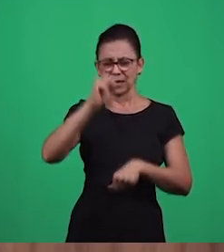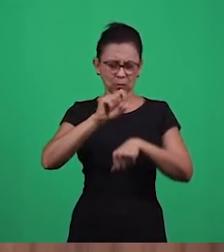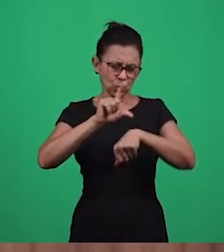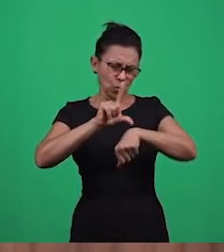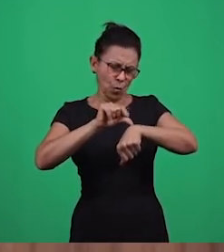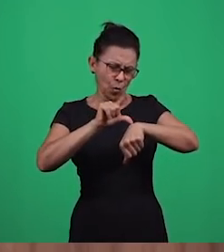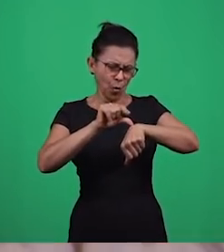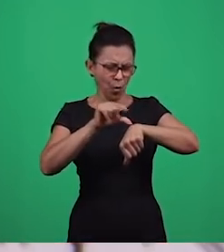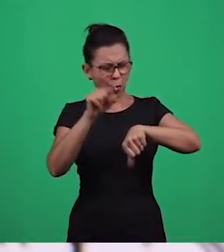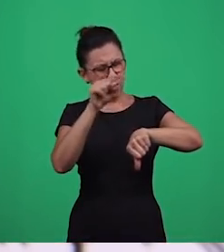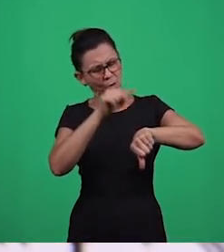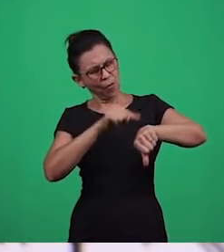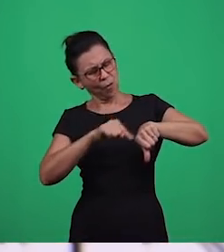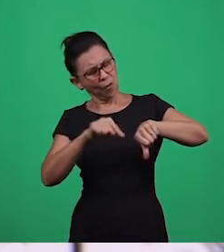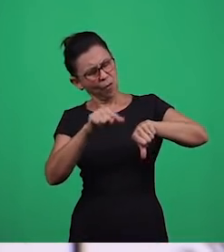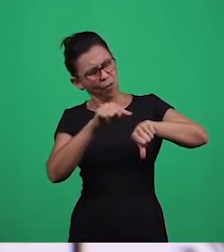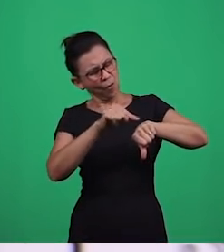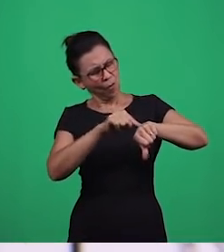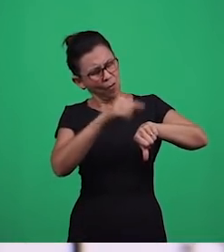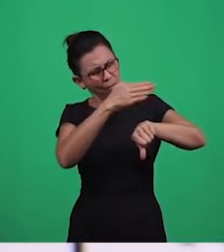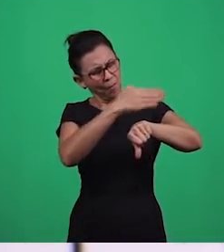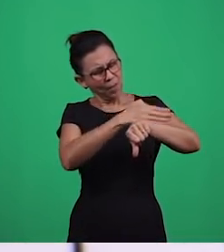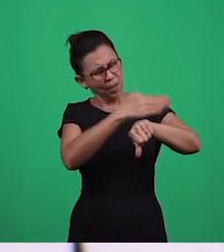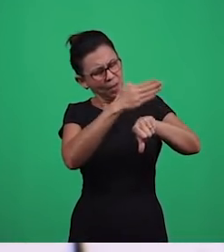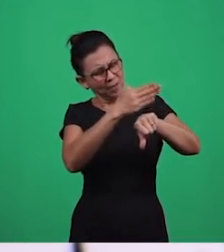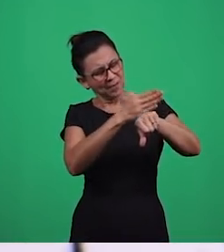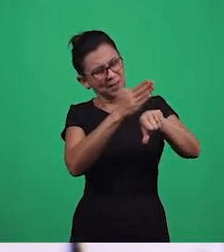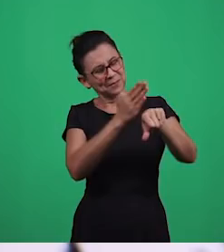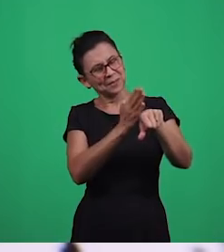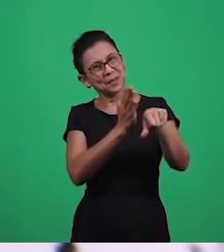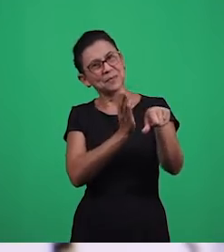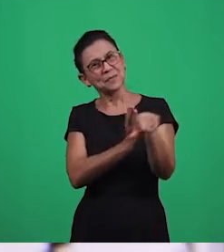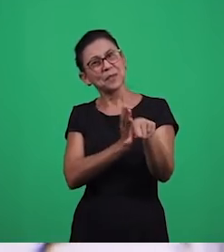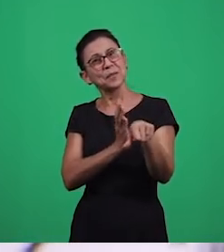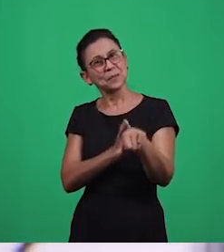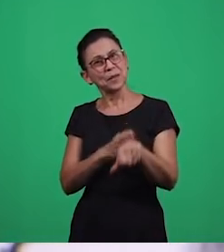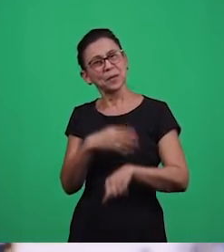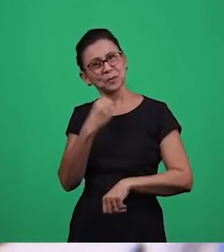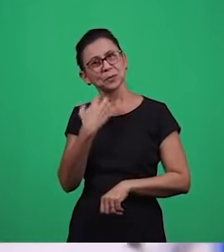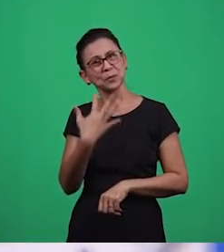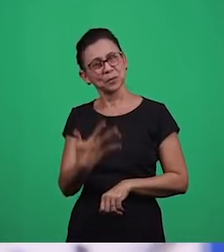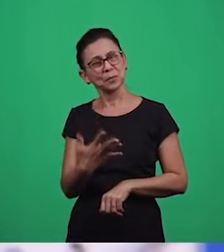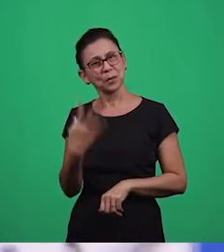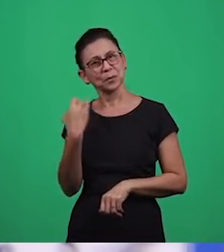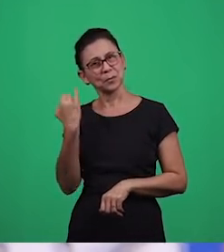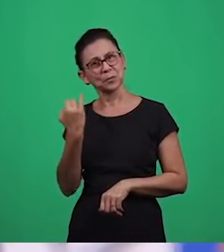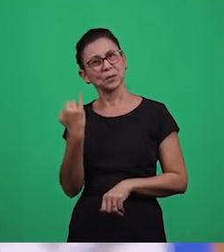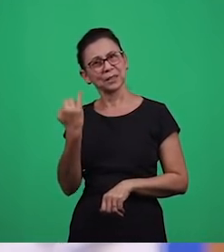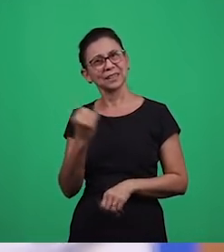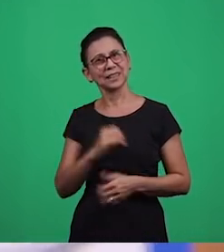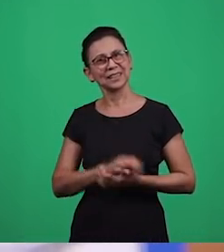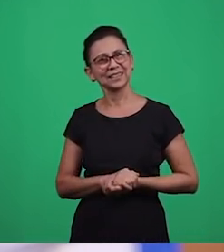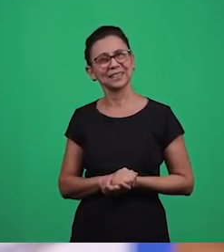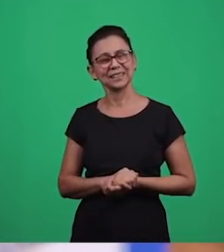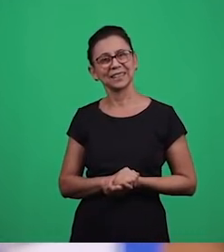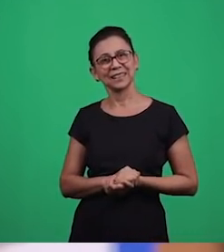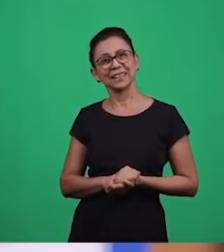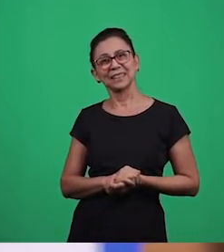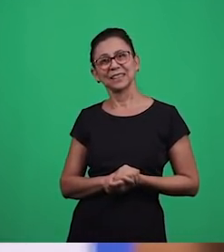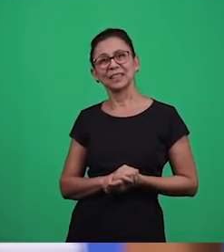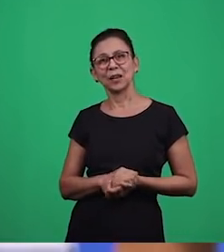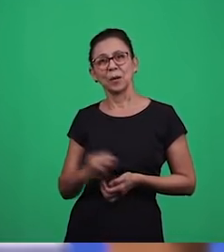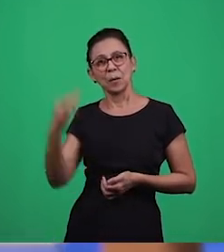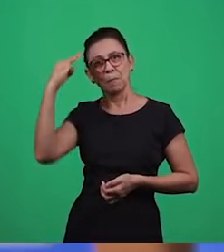horas no relógio, a cronometrar o tempo. Então, uma das possibilidades que nós apresentamos, como esta, é o jogo